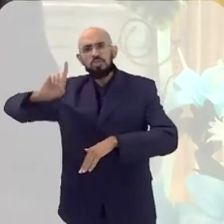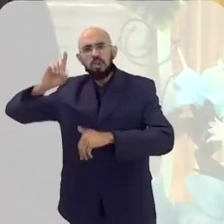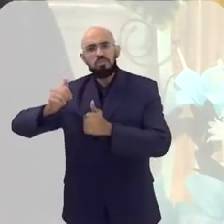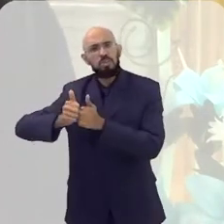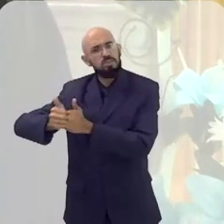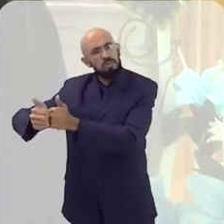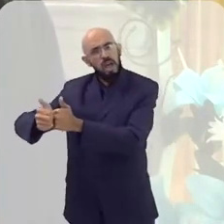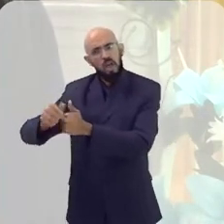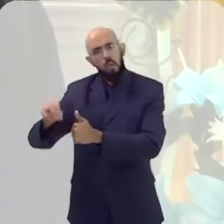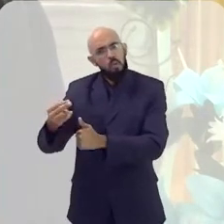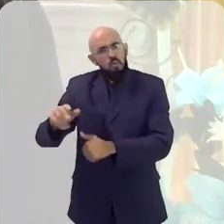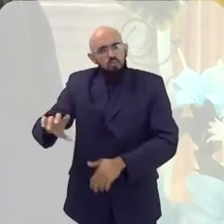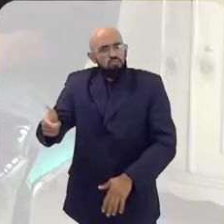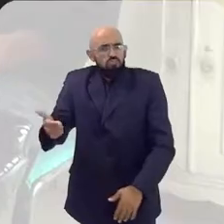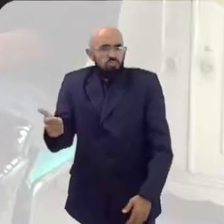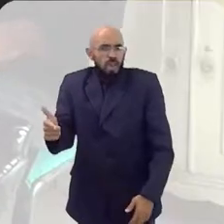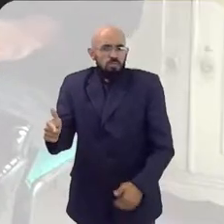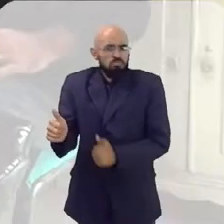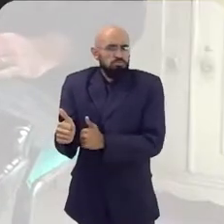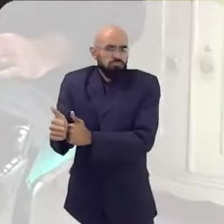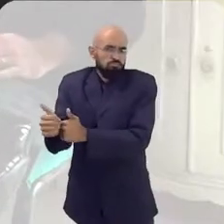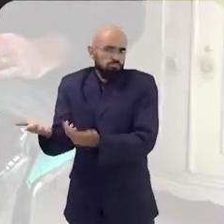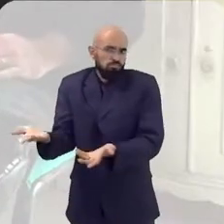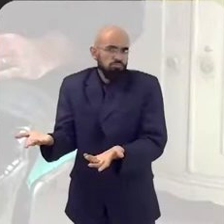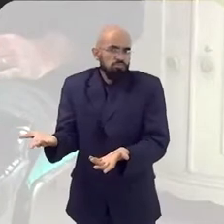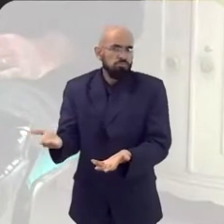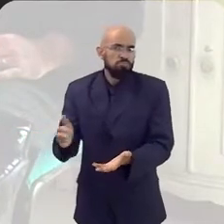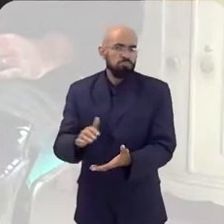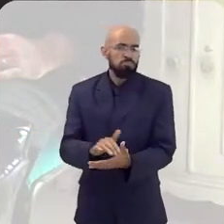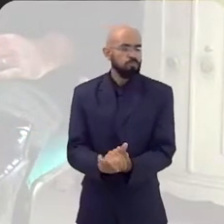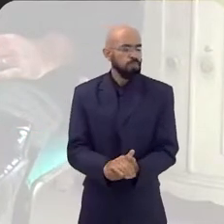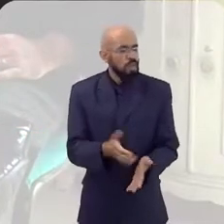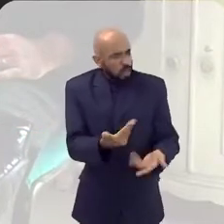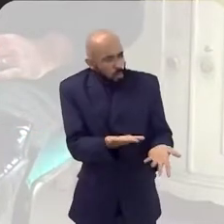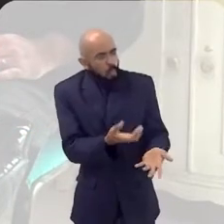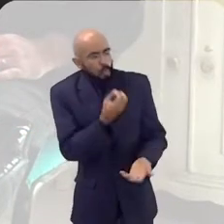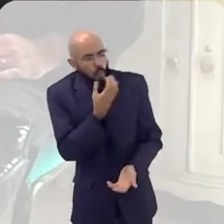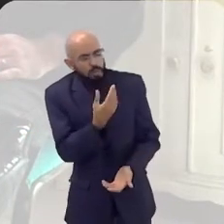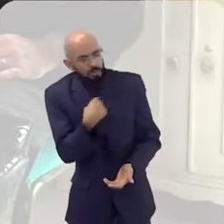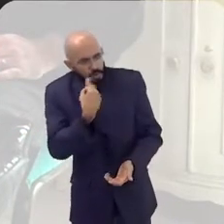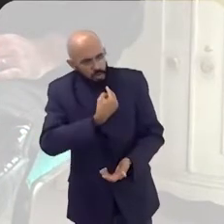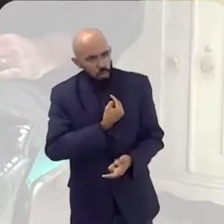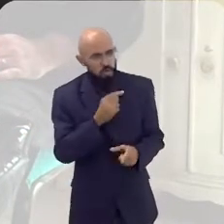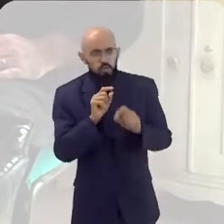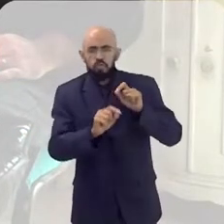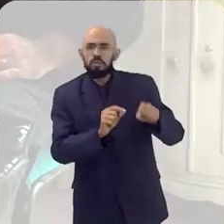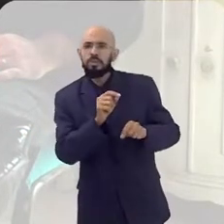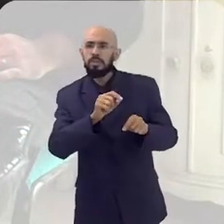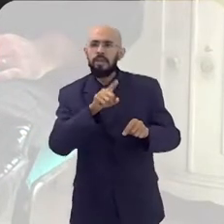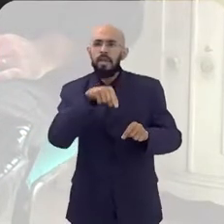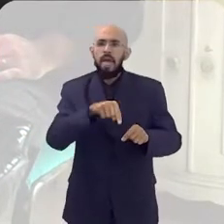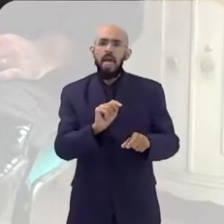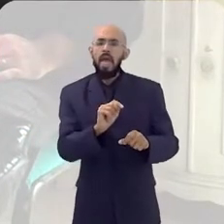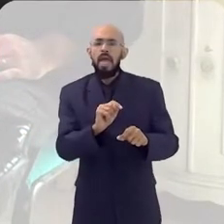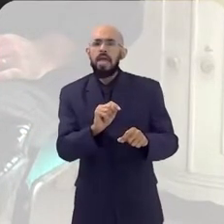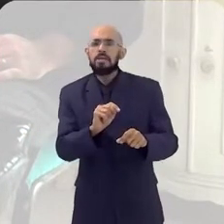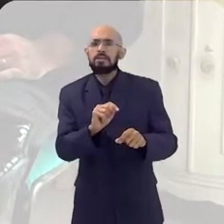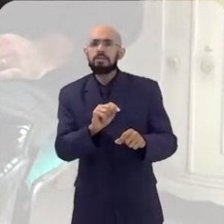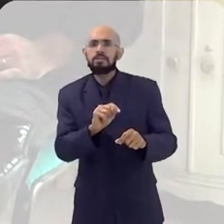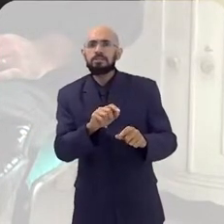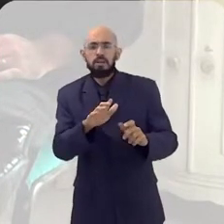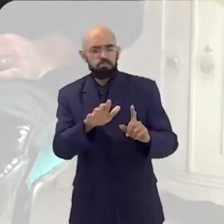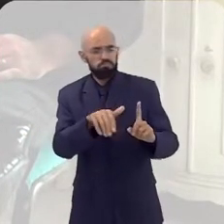está seguindo ou não. Tá. Você pode contar para nós o que é esse ritual